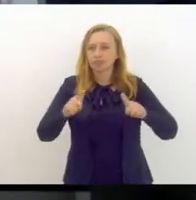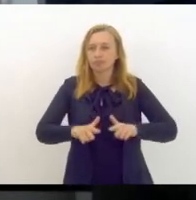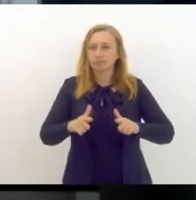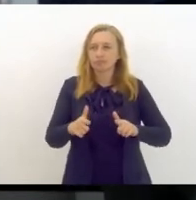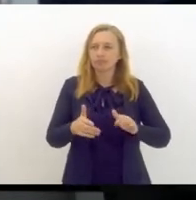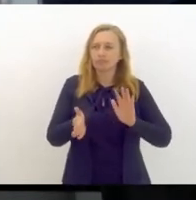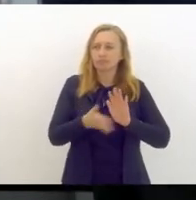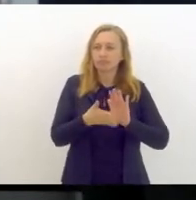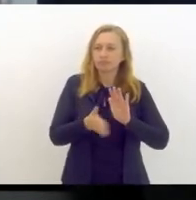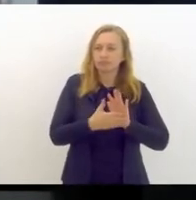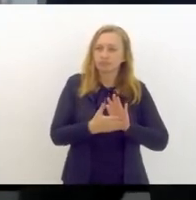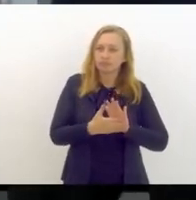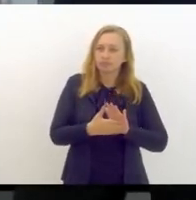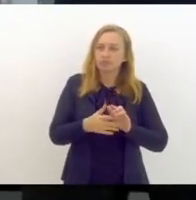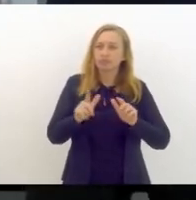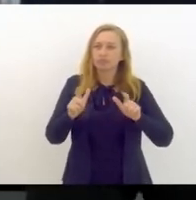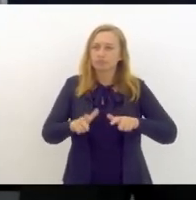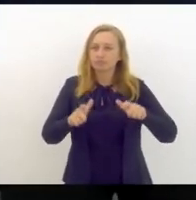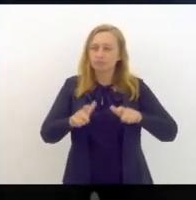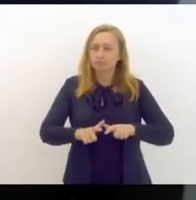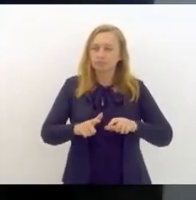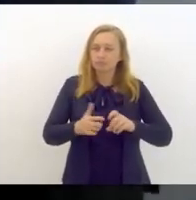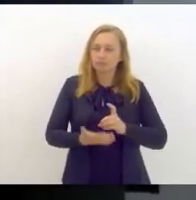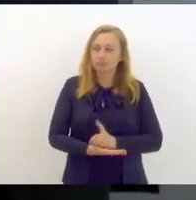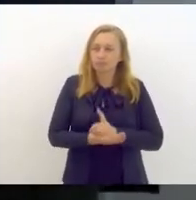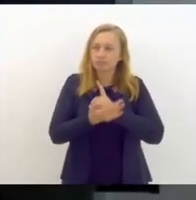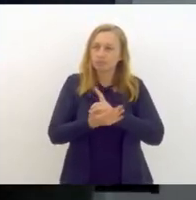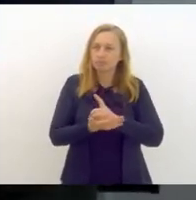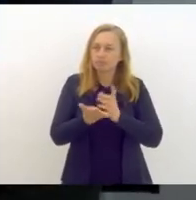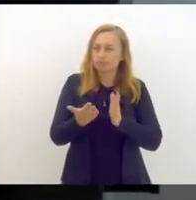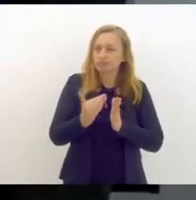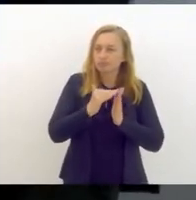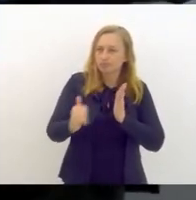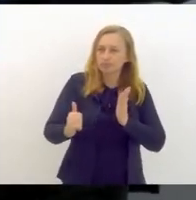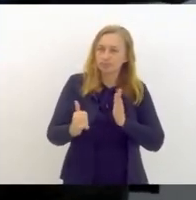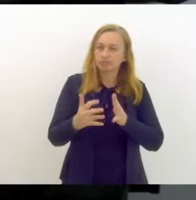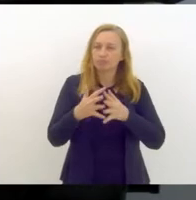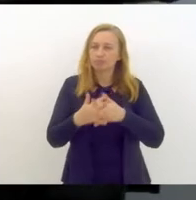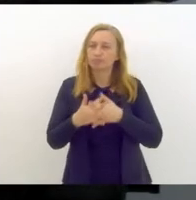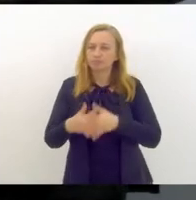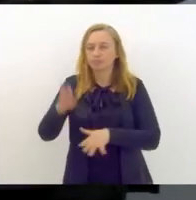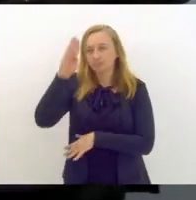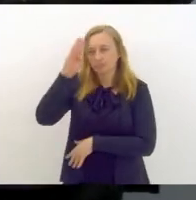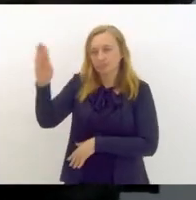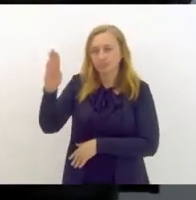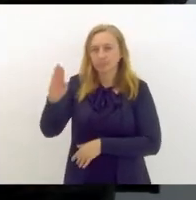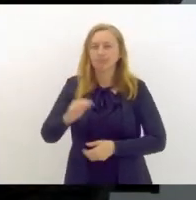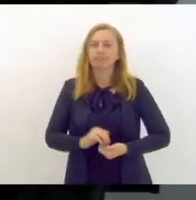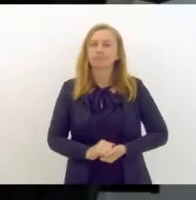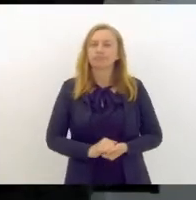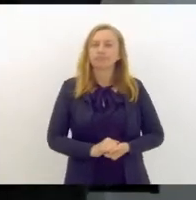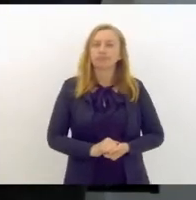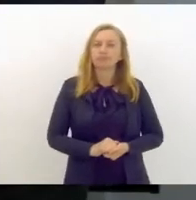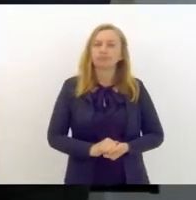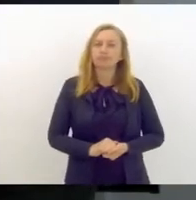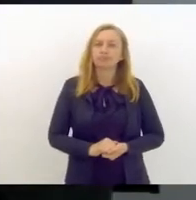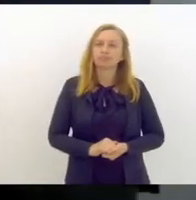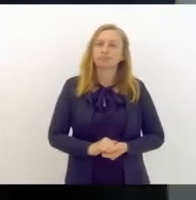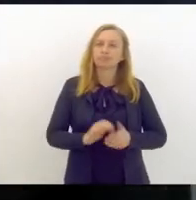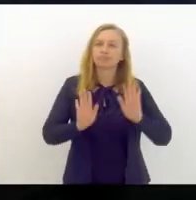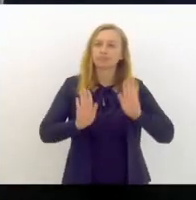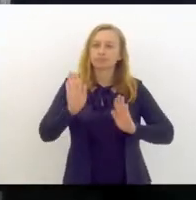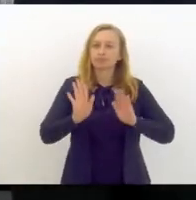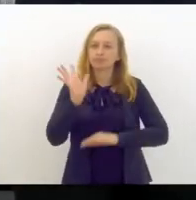proposição de uma zona de amortecimento na qual a gente elimine conflitos, principalmente de